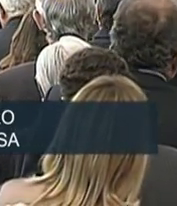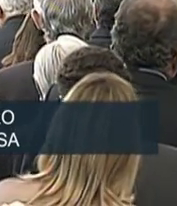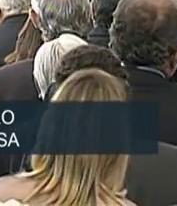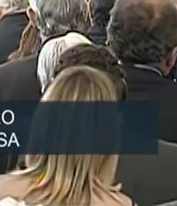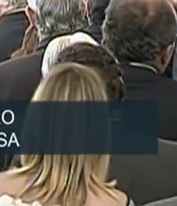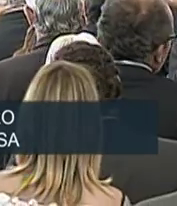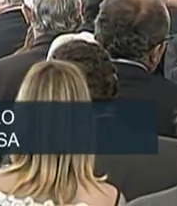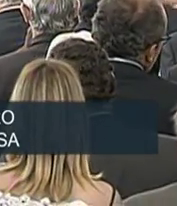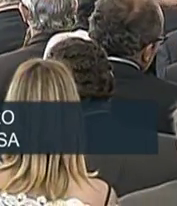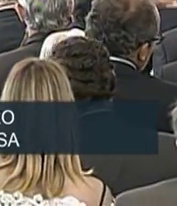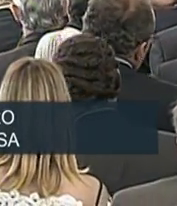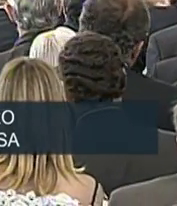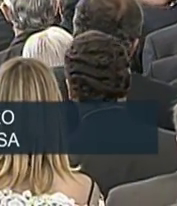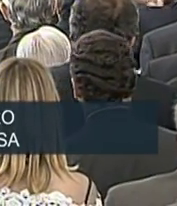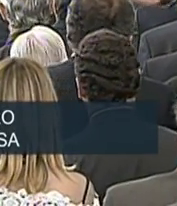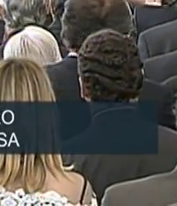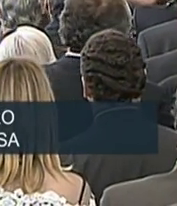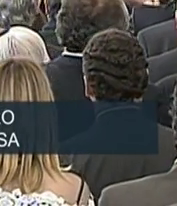Obrigado.